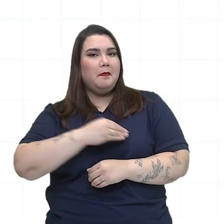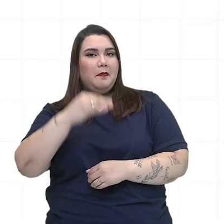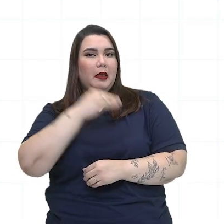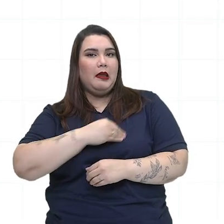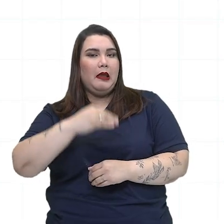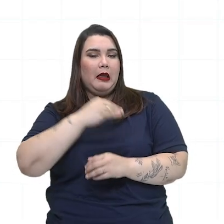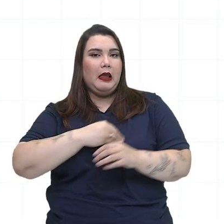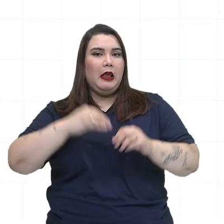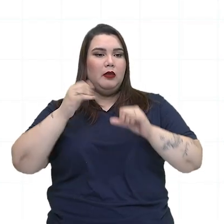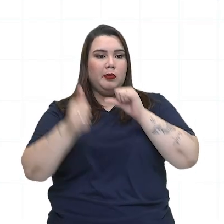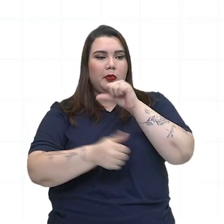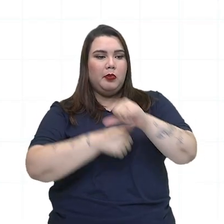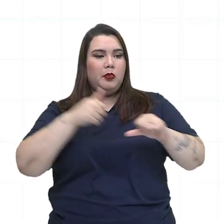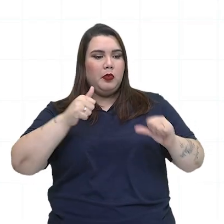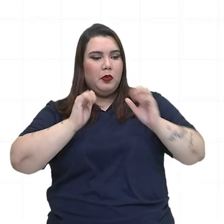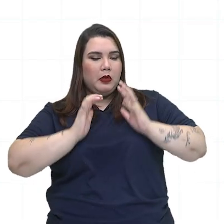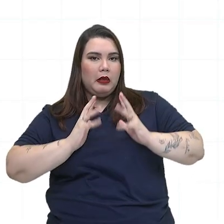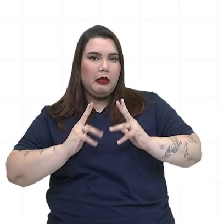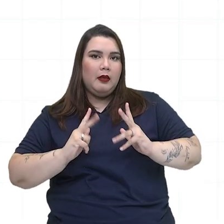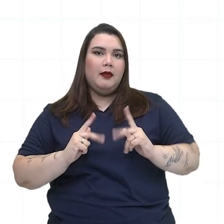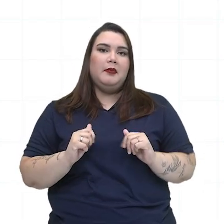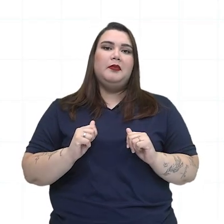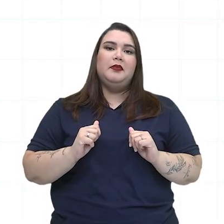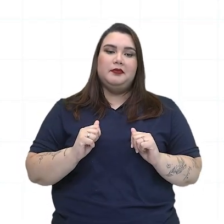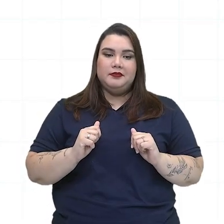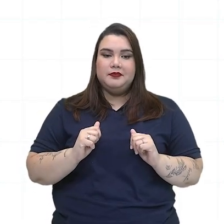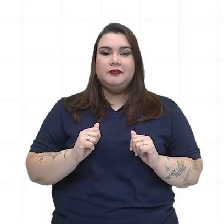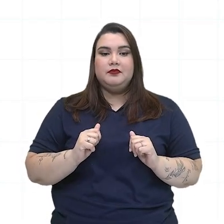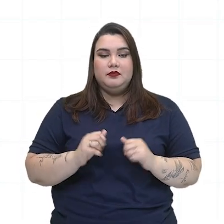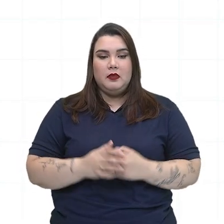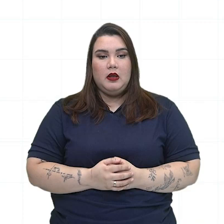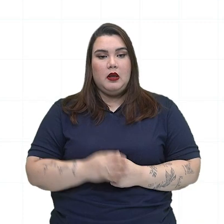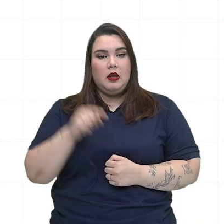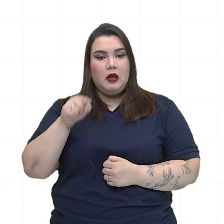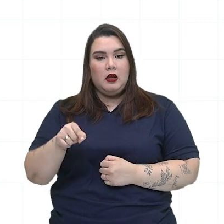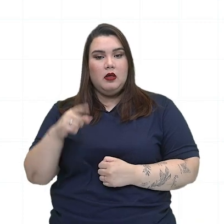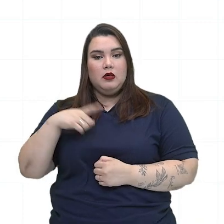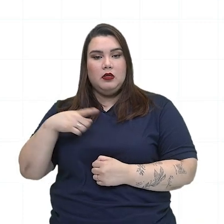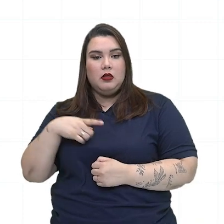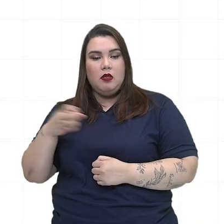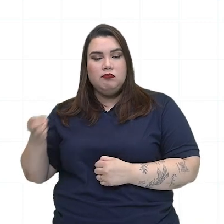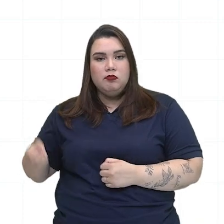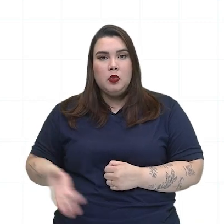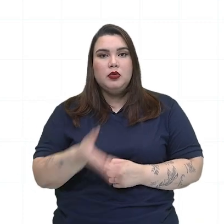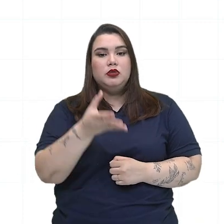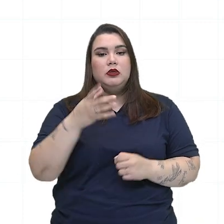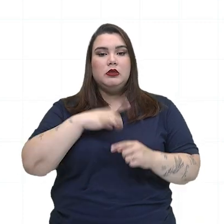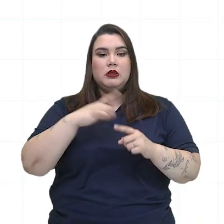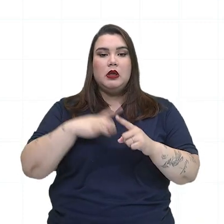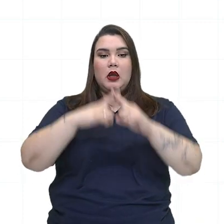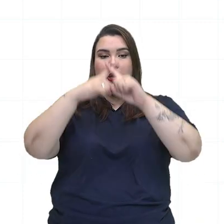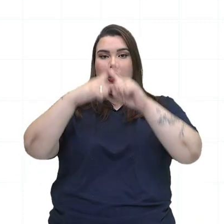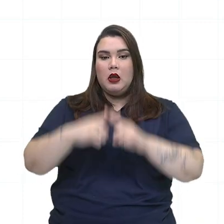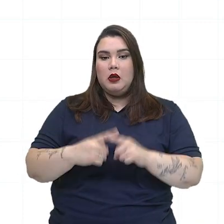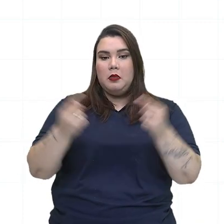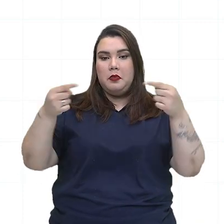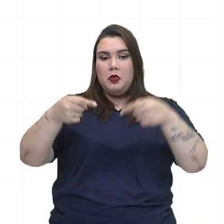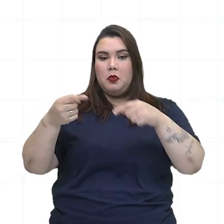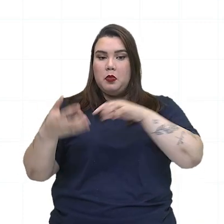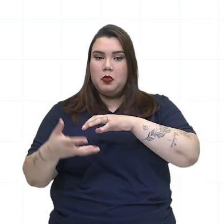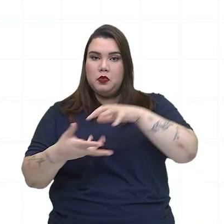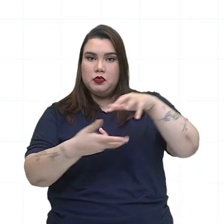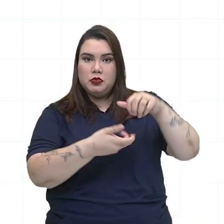pecados. O boliche, existem campeonatos internacionais, nacionais